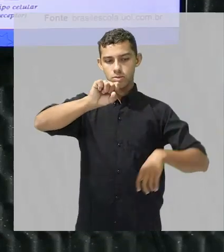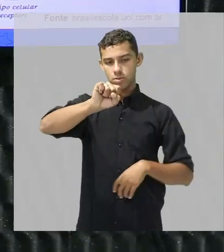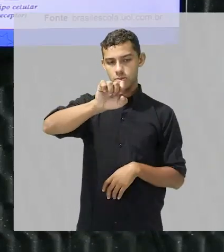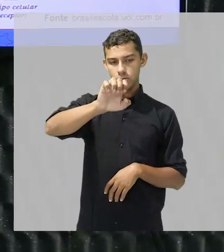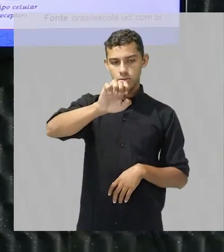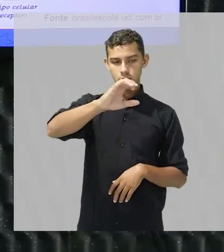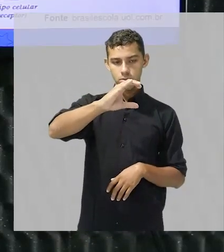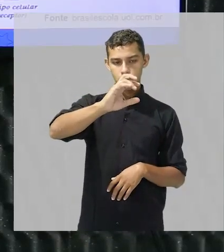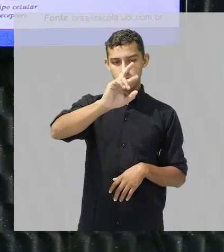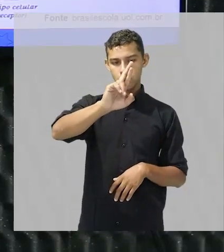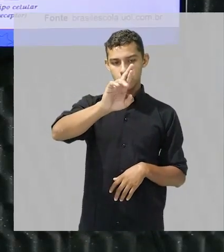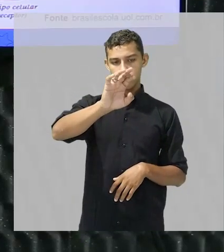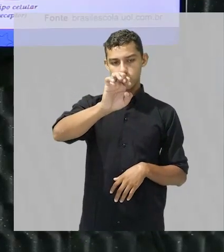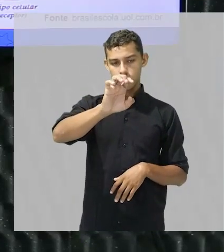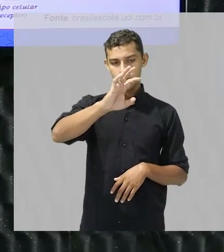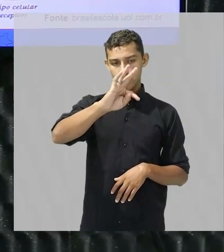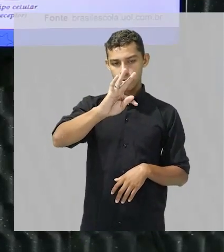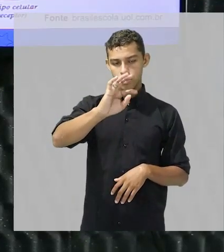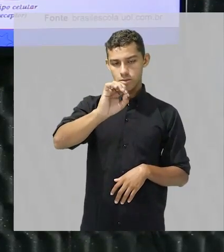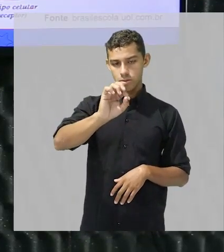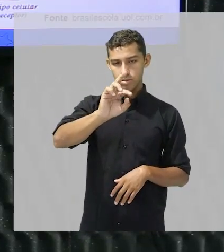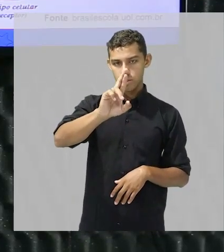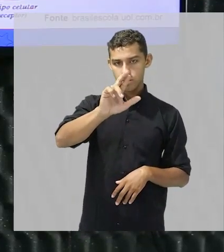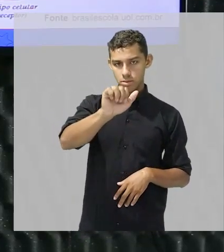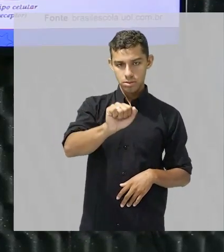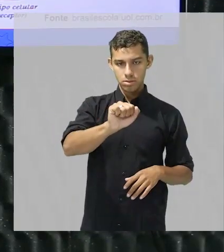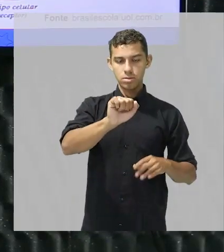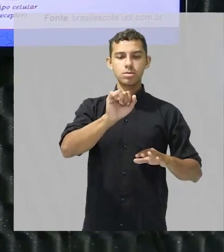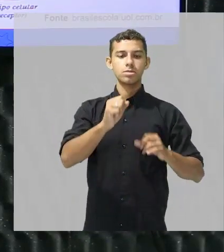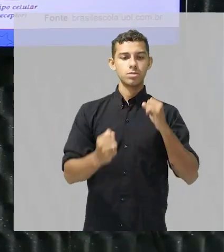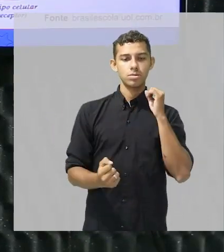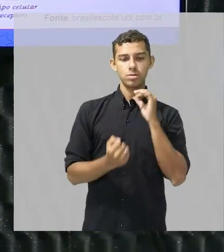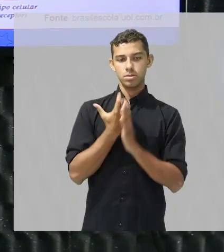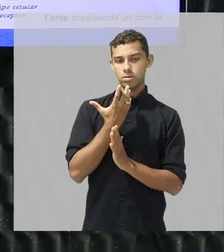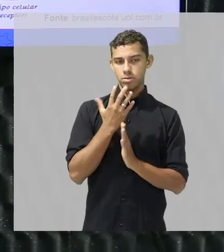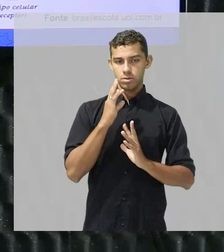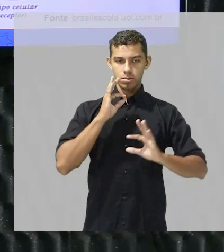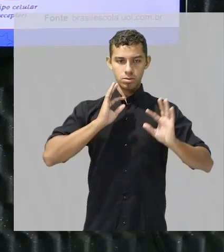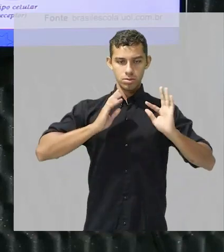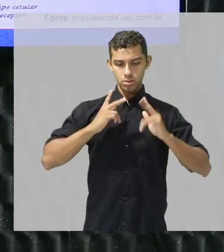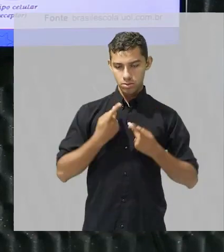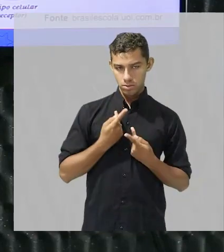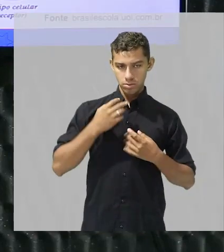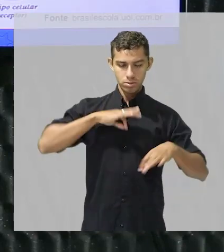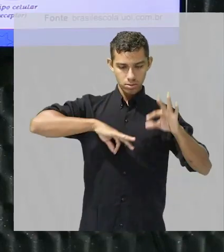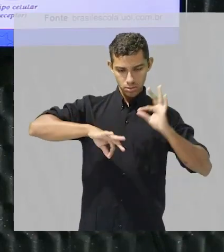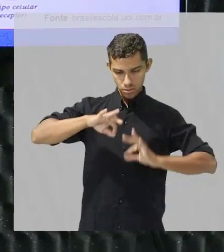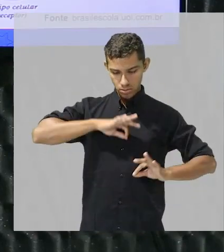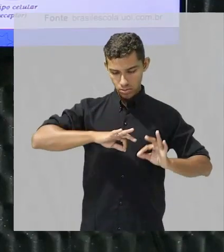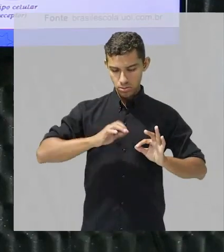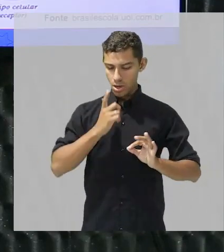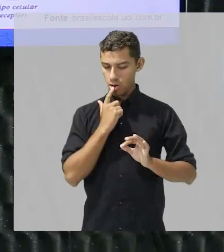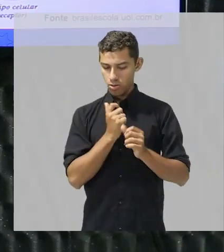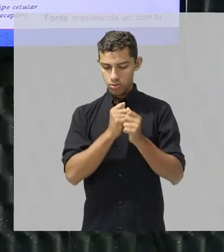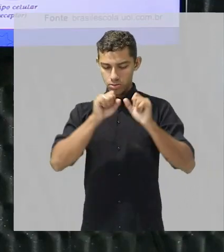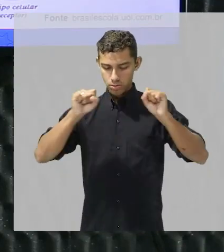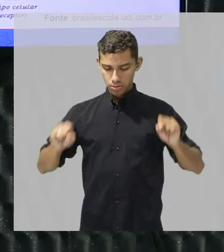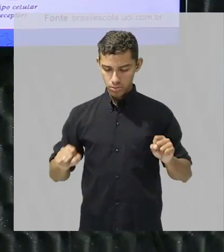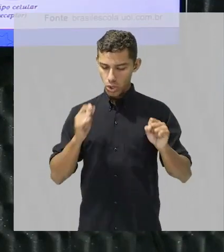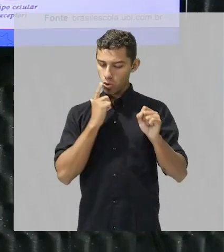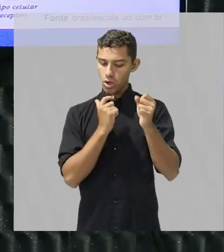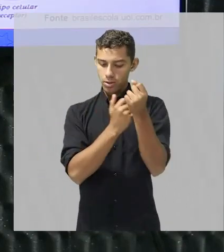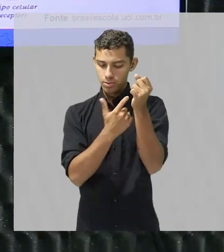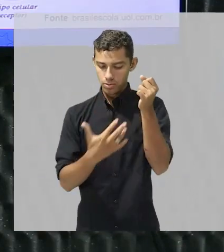na glândula endócrina produz hormônio, esse hormônio vai cair na corrente sanguínea e vai chegar